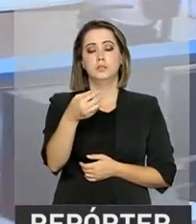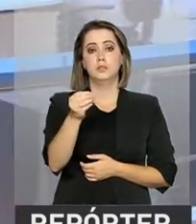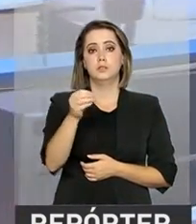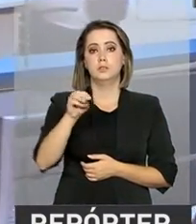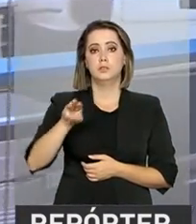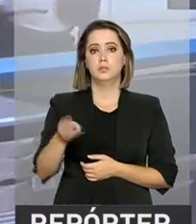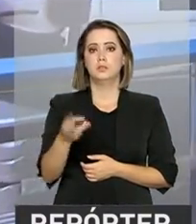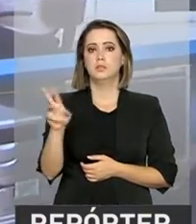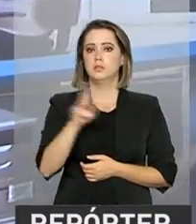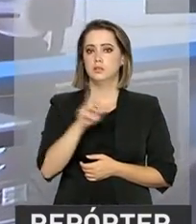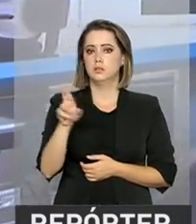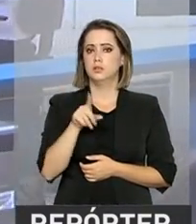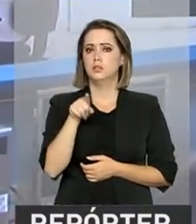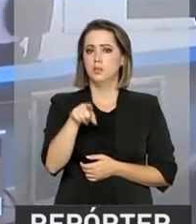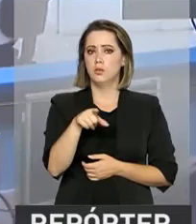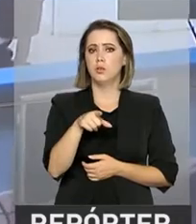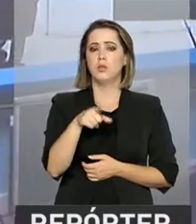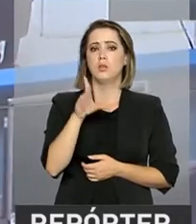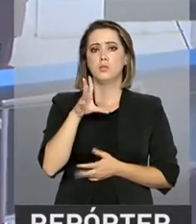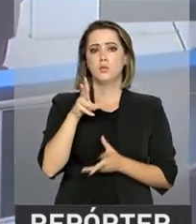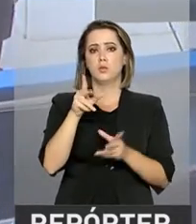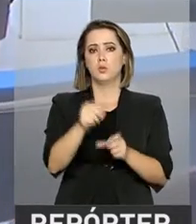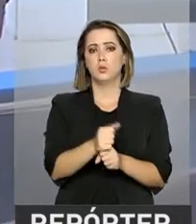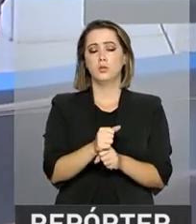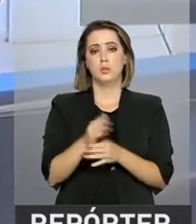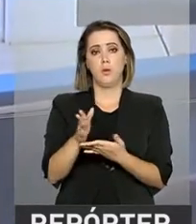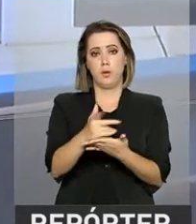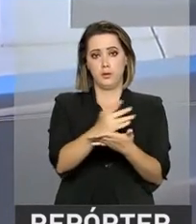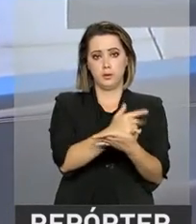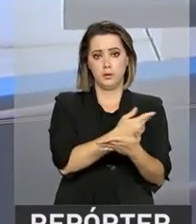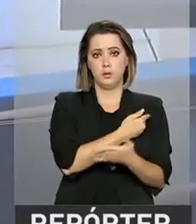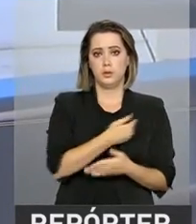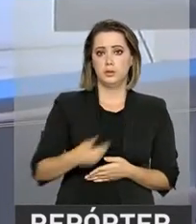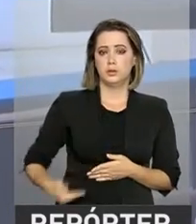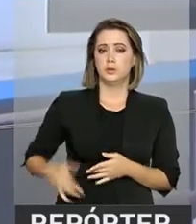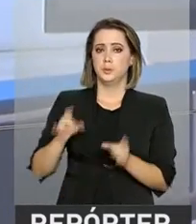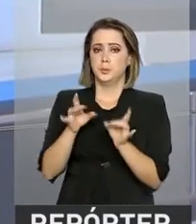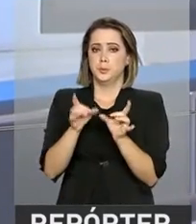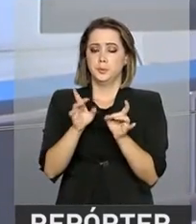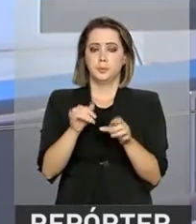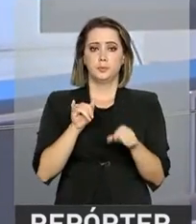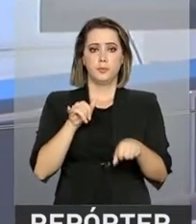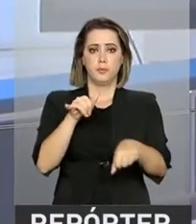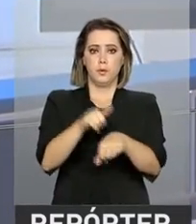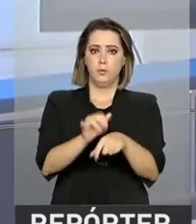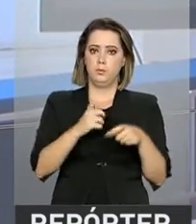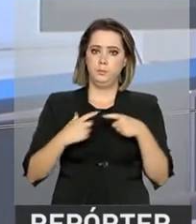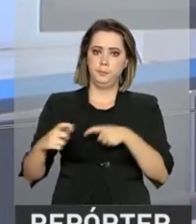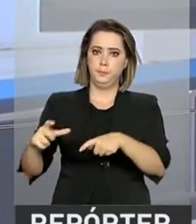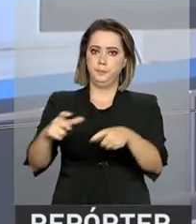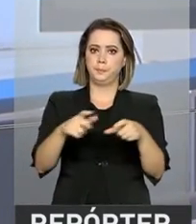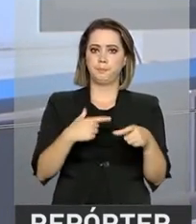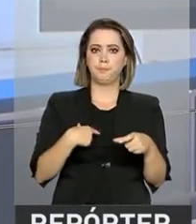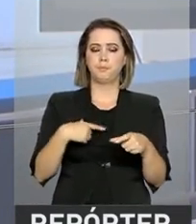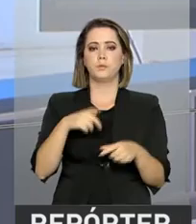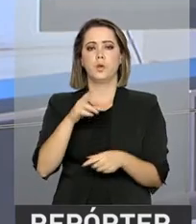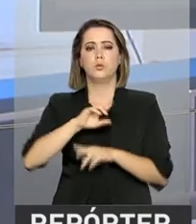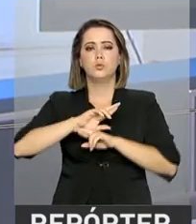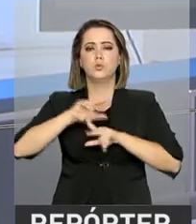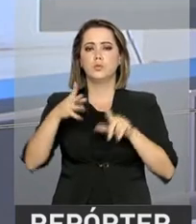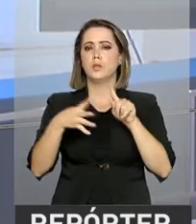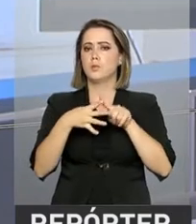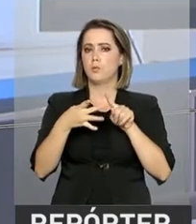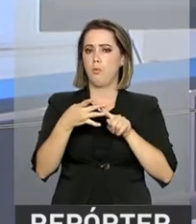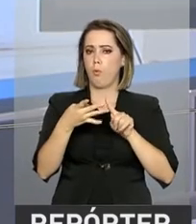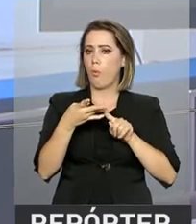700 milhões de reais. Esse foi o total arrecadado pelo governo com o leilão dos aeroportos de Porto Alegre, Fortaleza,